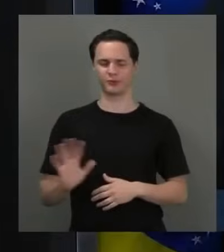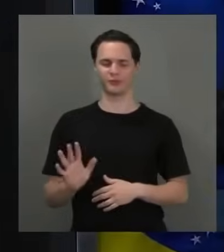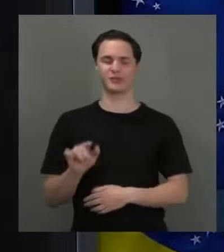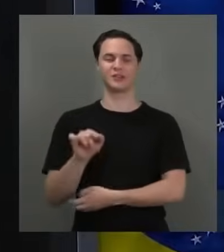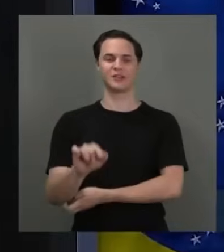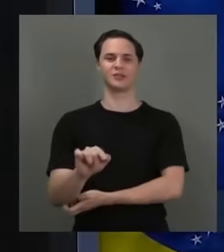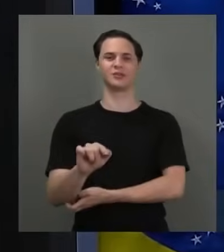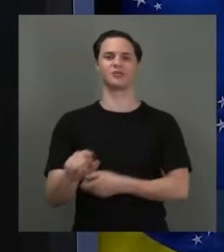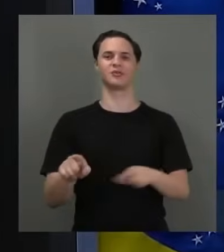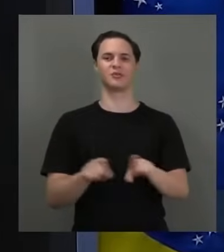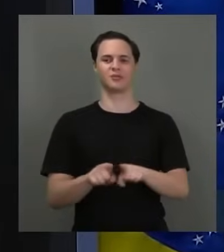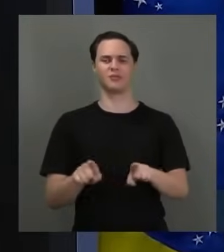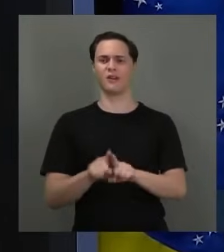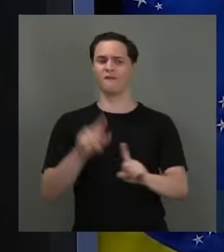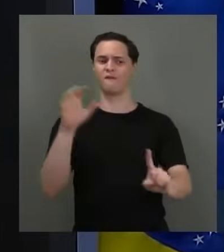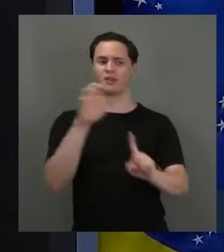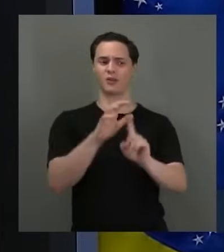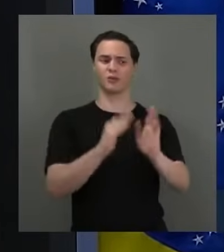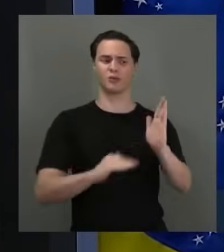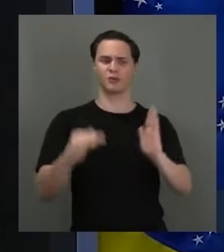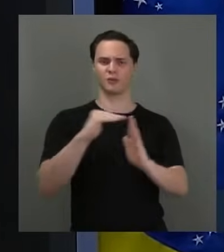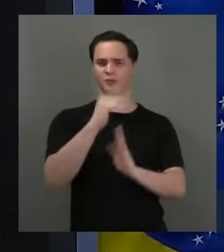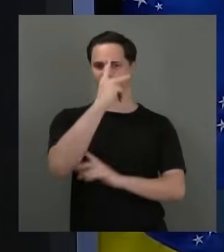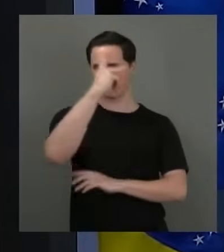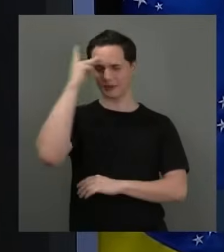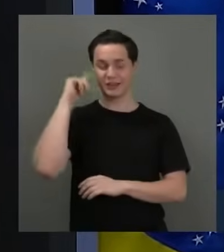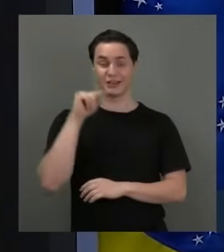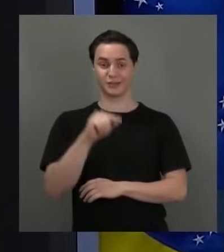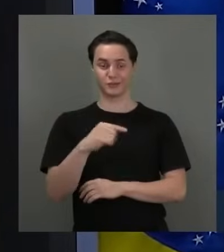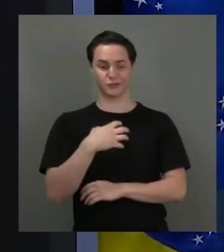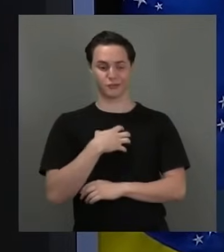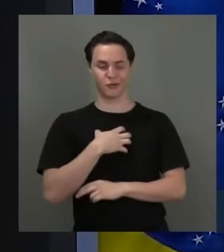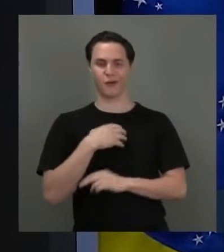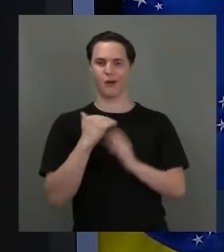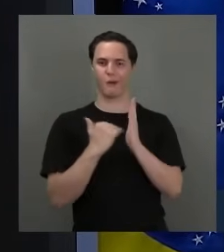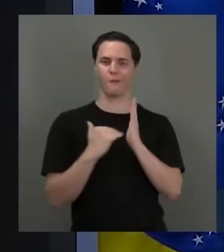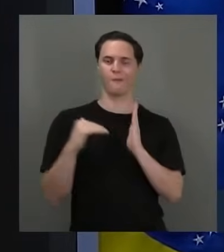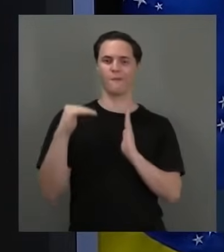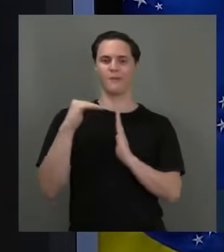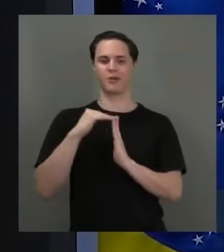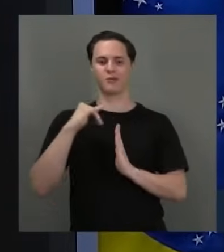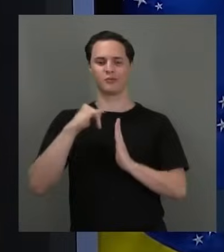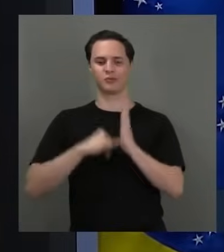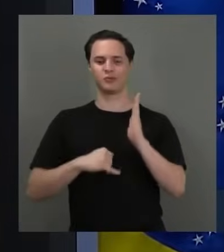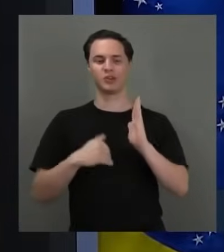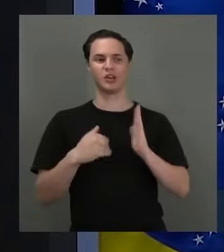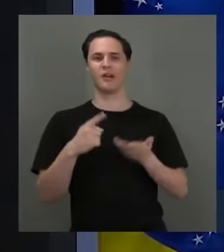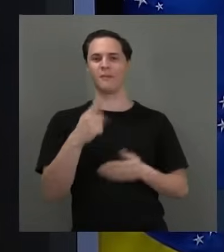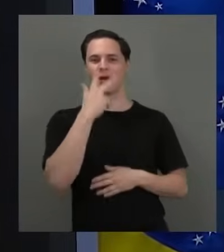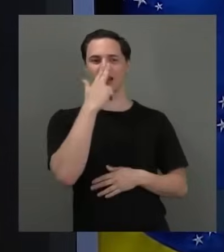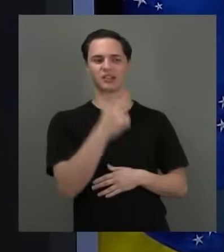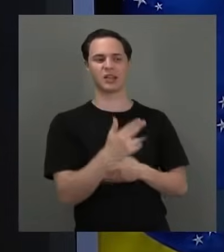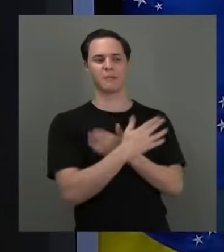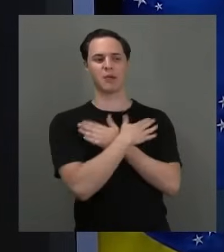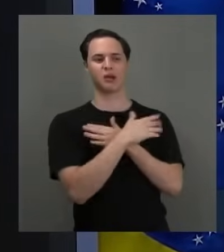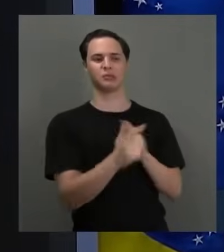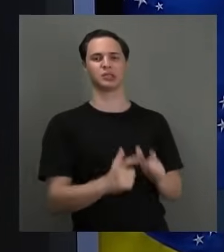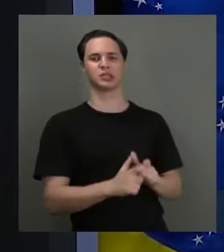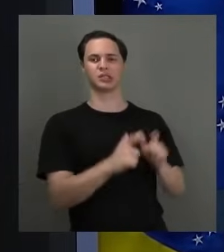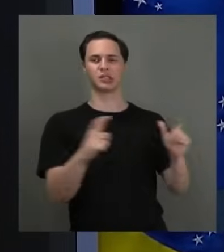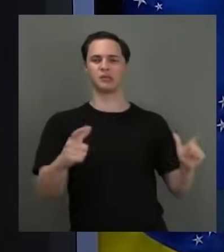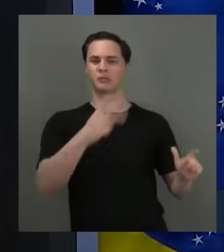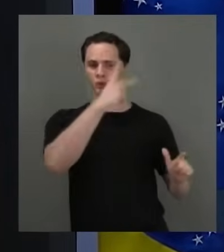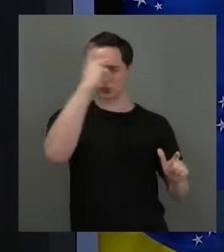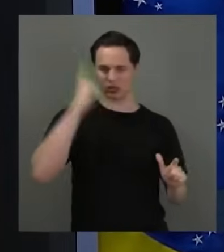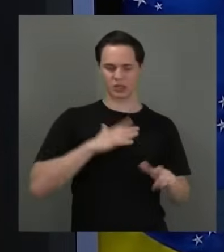aí mexe com todo mundo, porque esse tipo de aumento de imposto vai tirar emprego de muita gente, isso aí vai tirar a